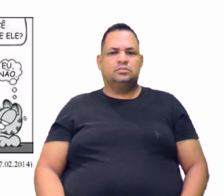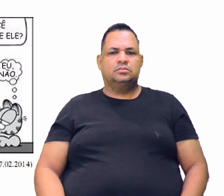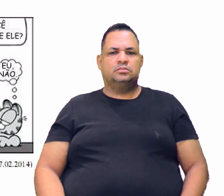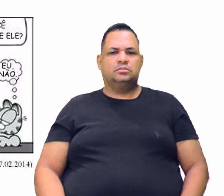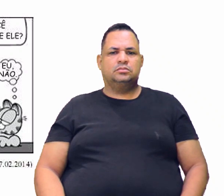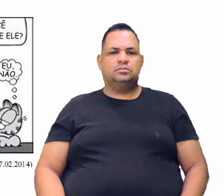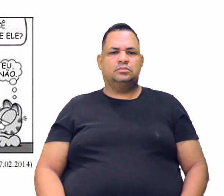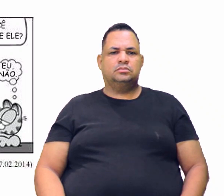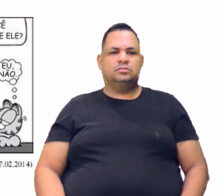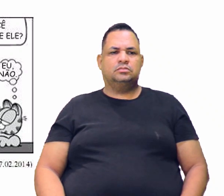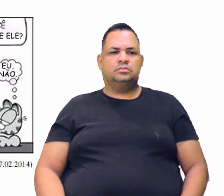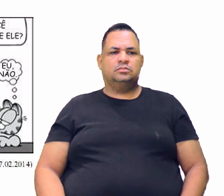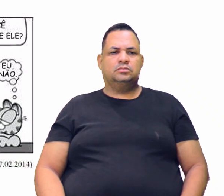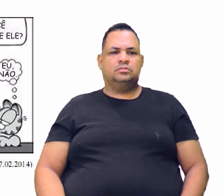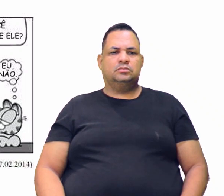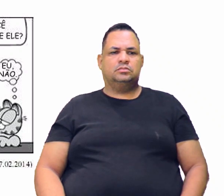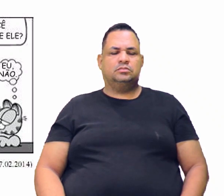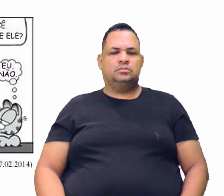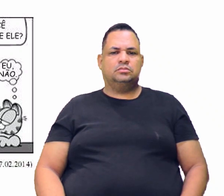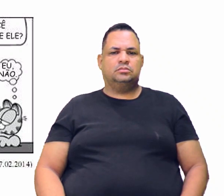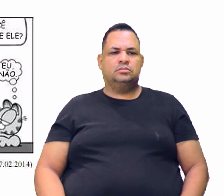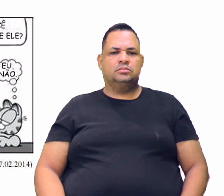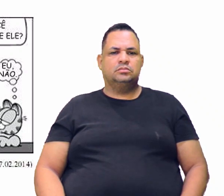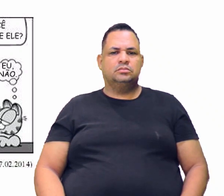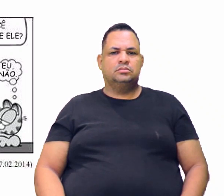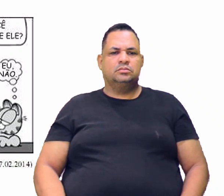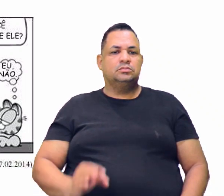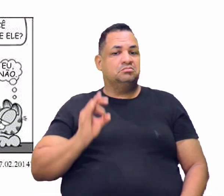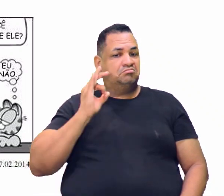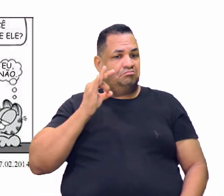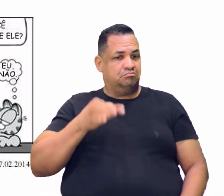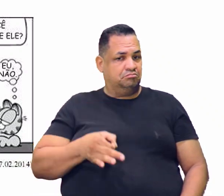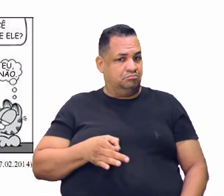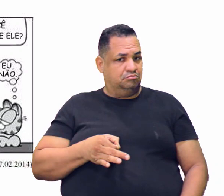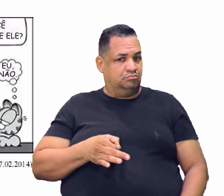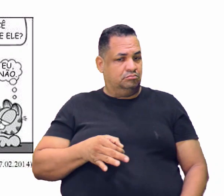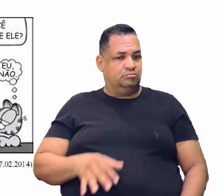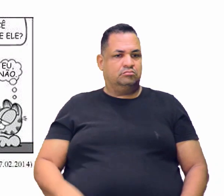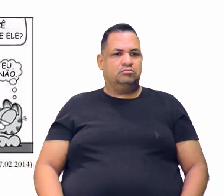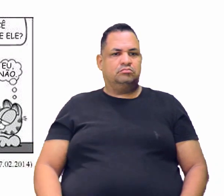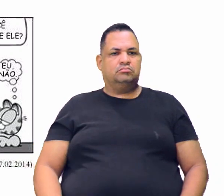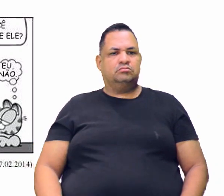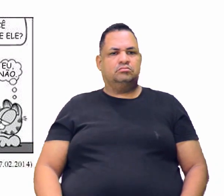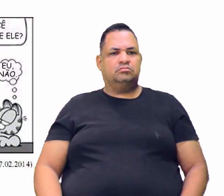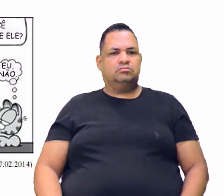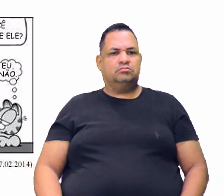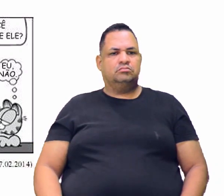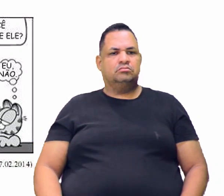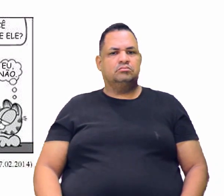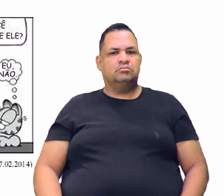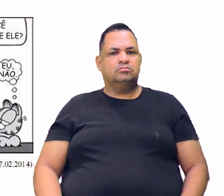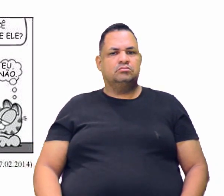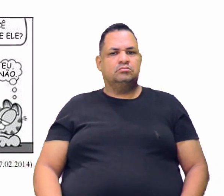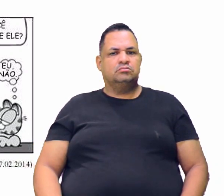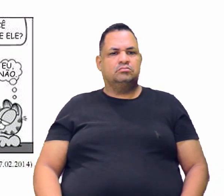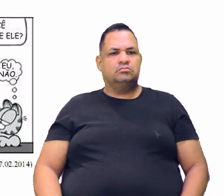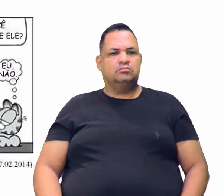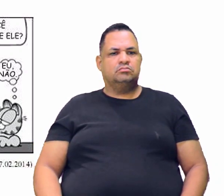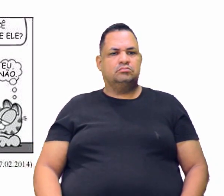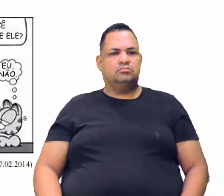sozinhos. Tá bom? Encaixou sozinhos, então aqui vai